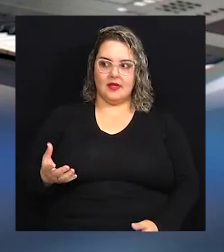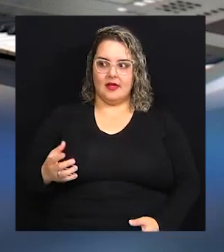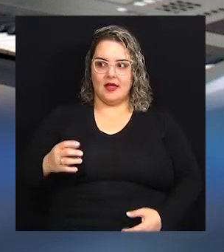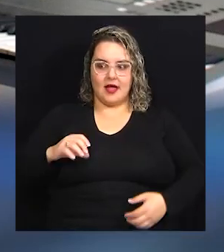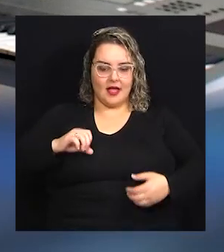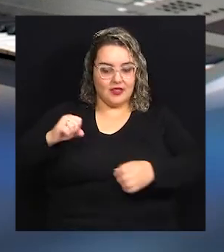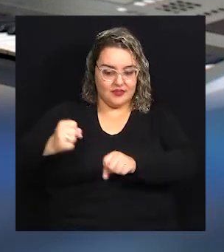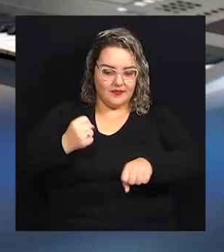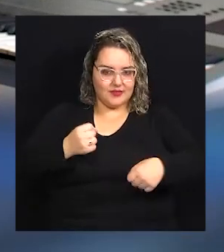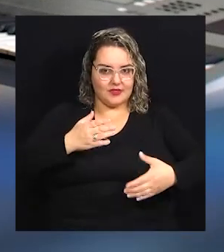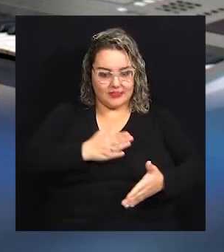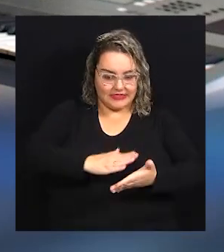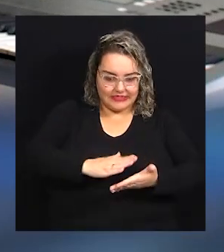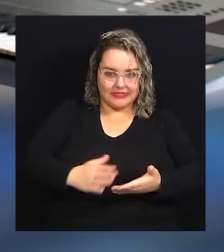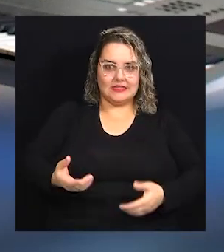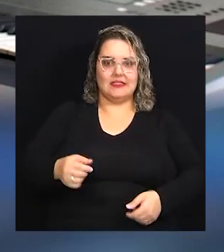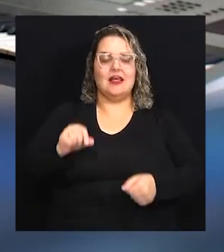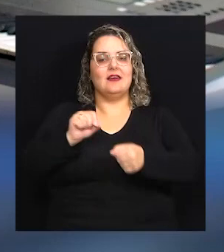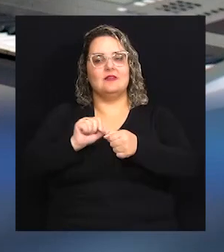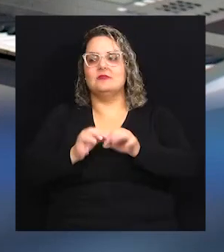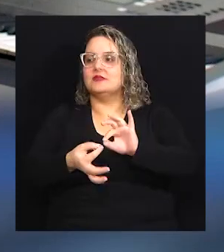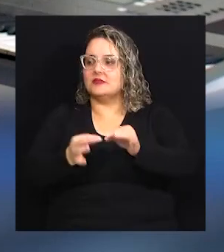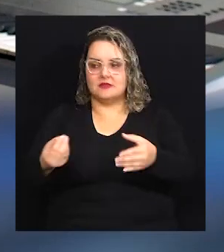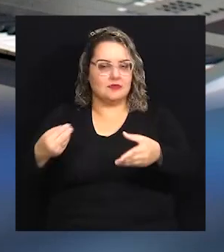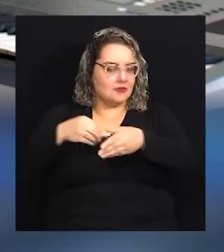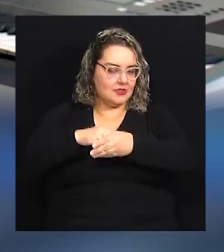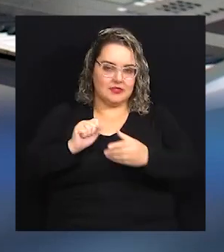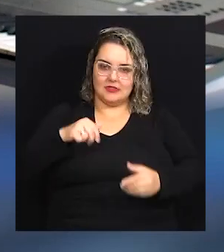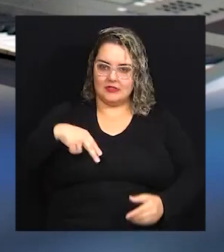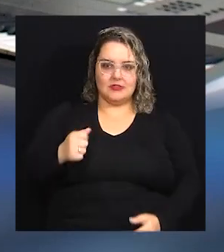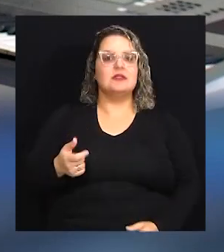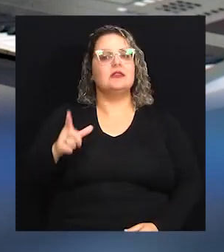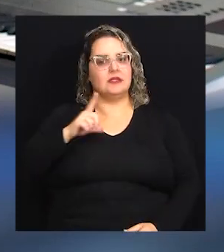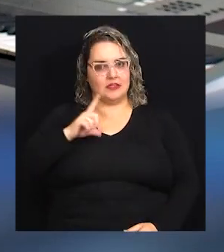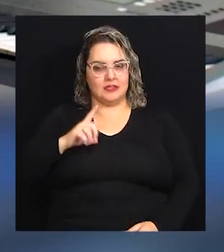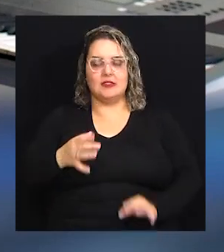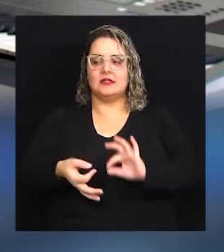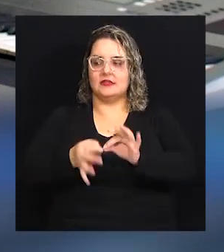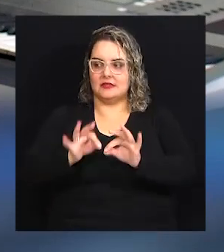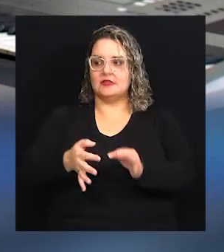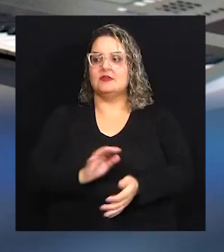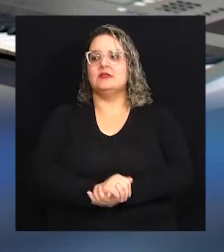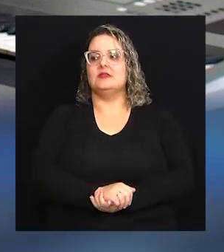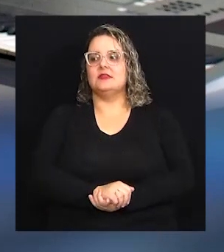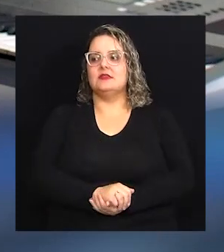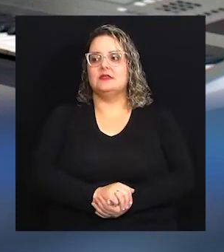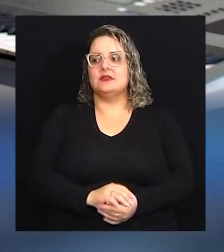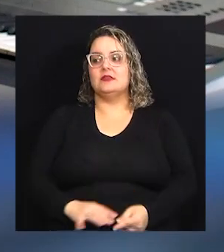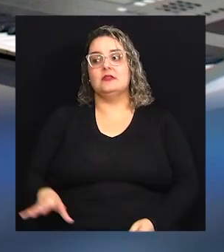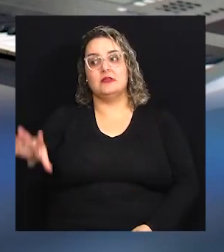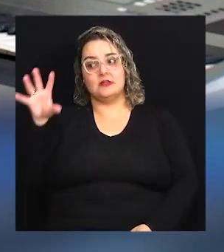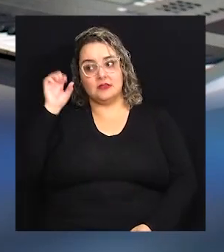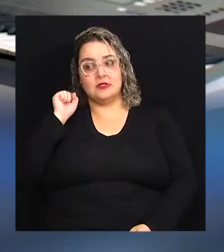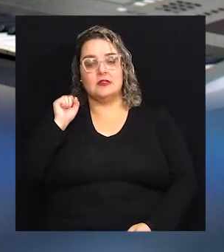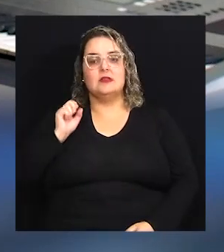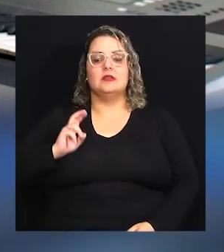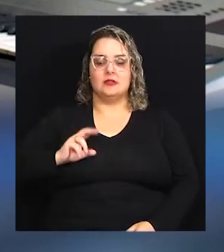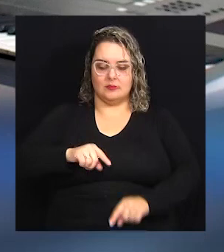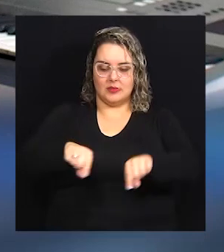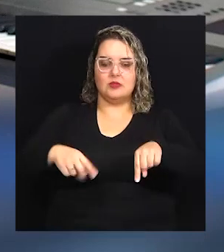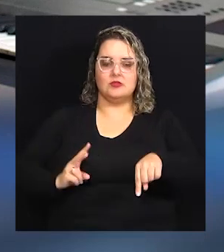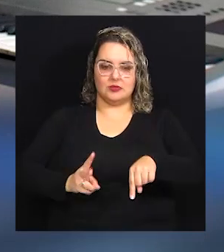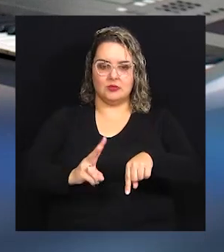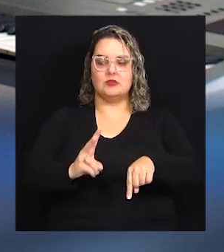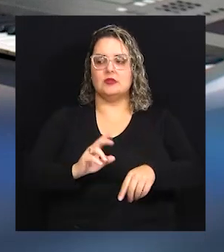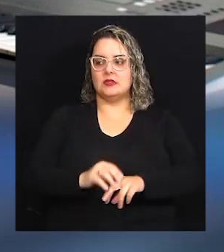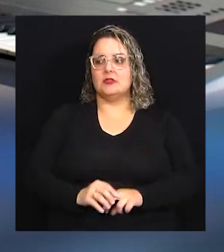eles tocarem, eles ficaram meio doidos assim. E aí se tornou uma oficina dentro do ANA, não existia essa oficina. Aí eles ouviam a turma, que era uma